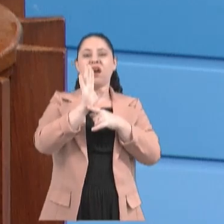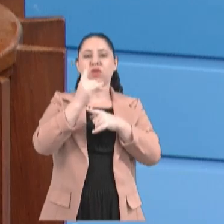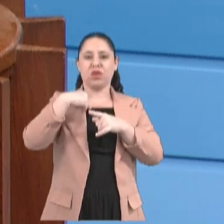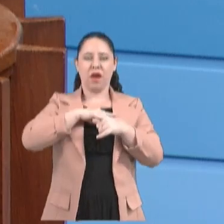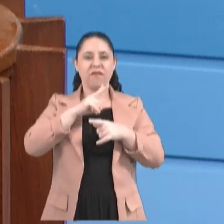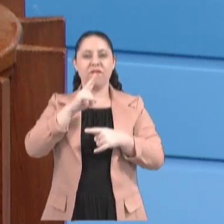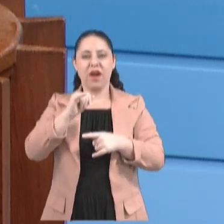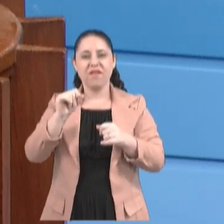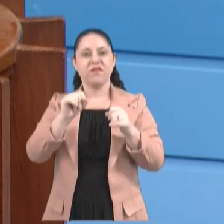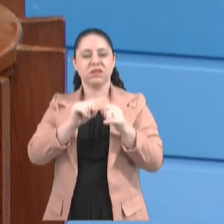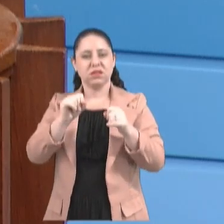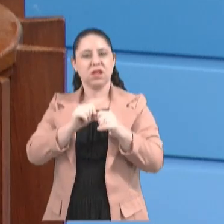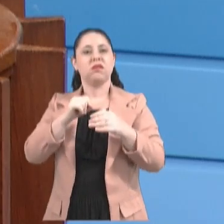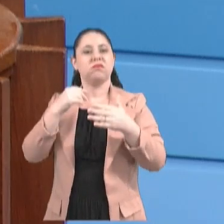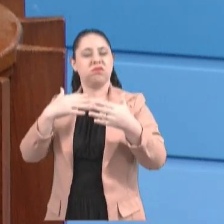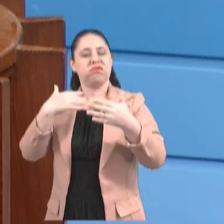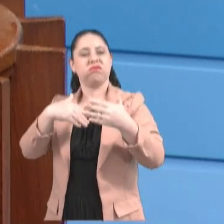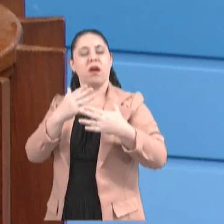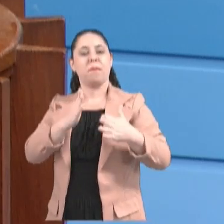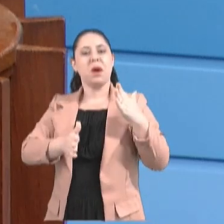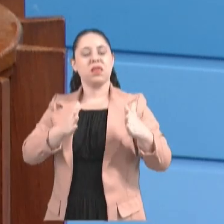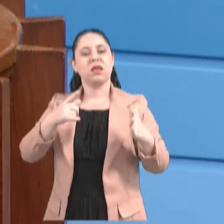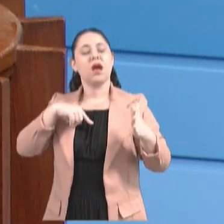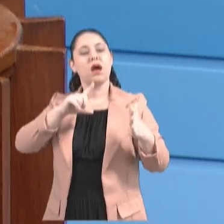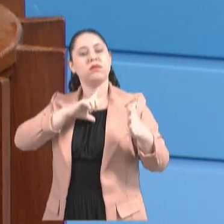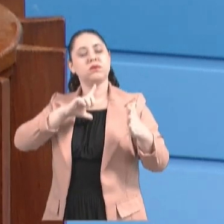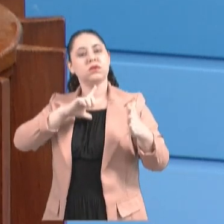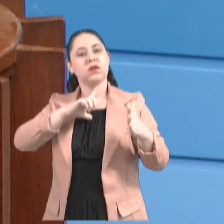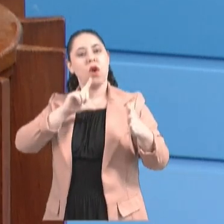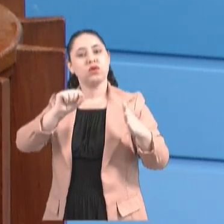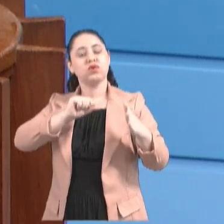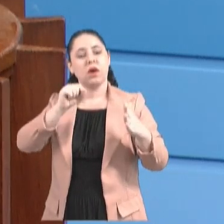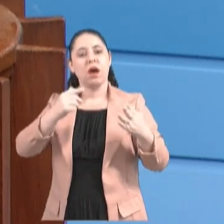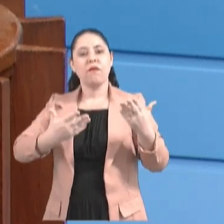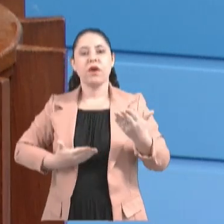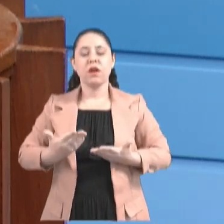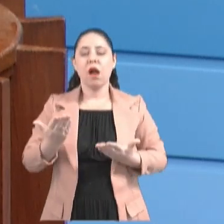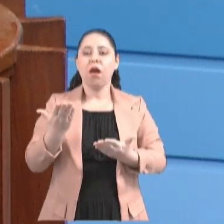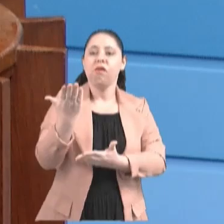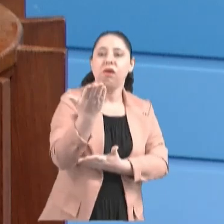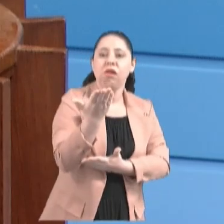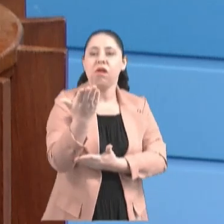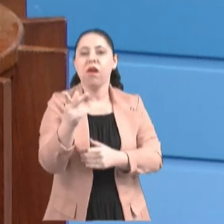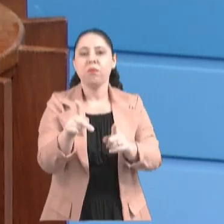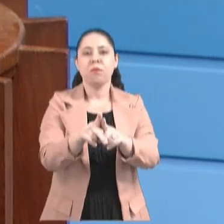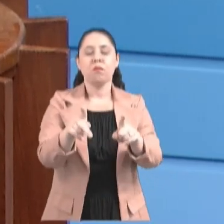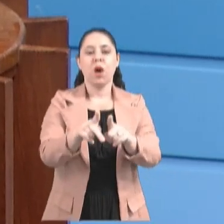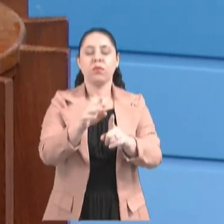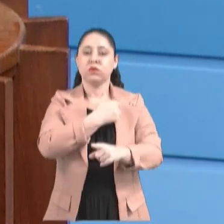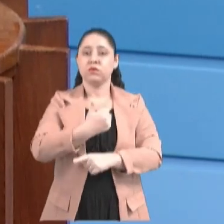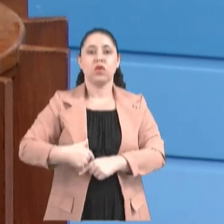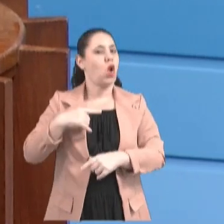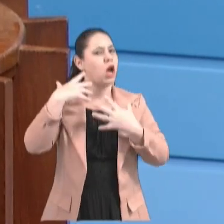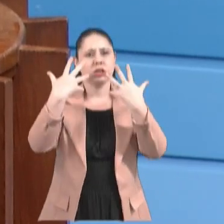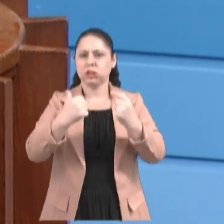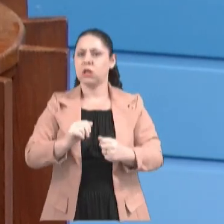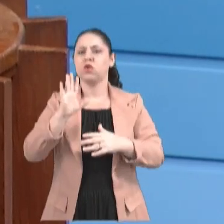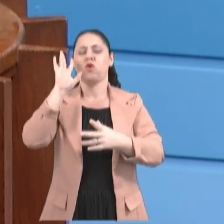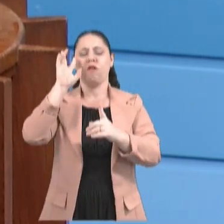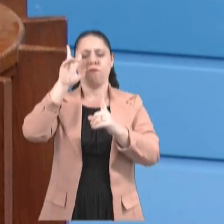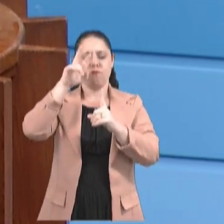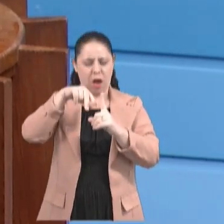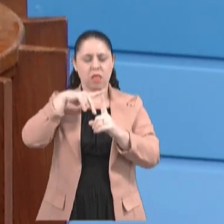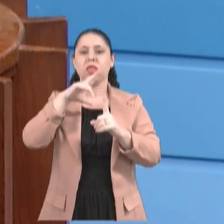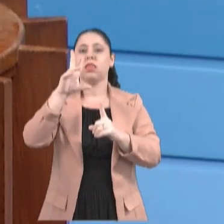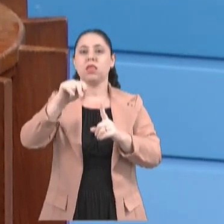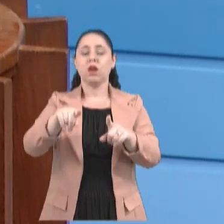a gente vai fazer ao longo do nosso mandato para ficar subserviente à vontade do senhor governador, o qual não aceito me curvar e